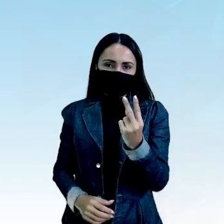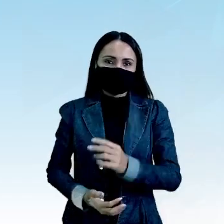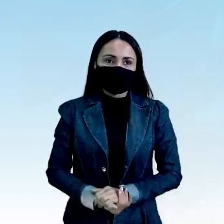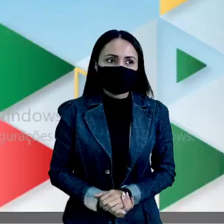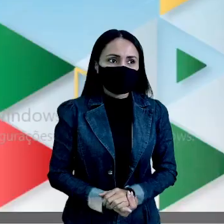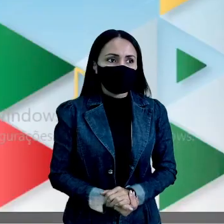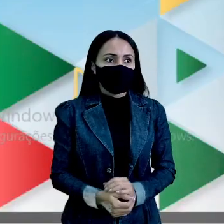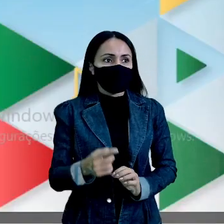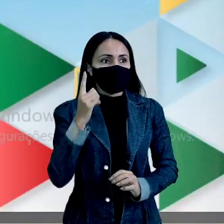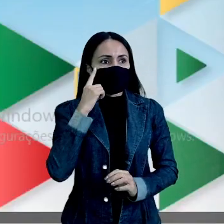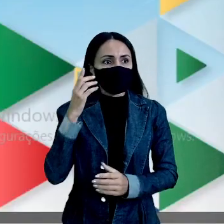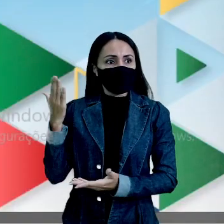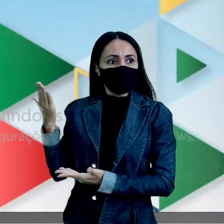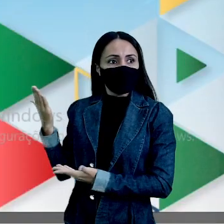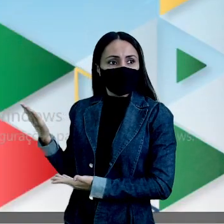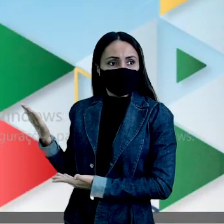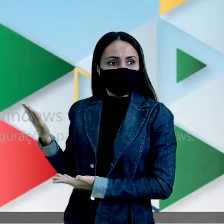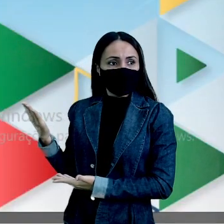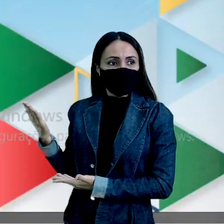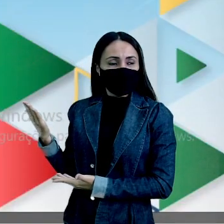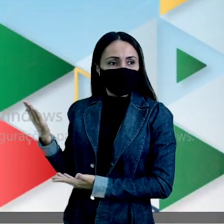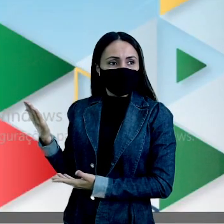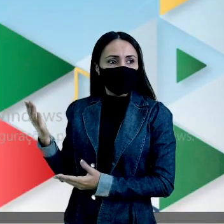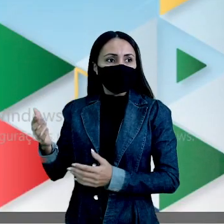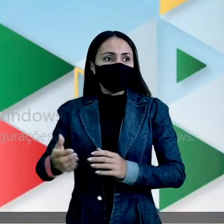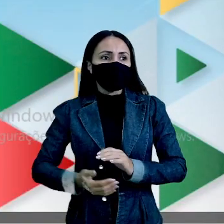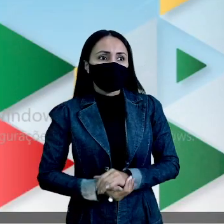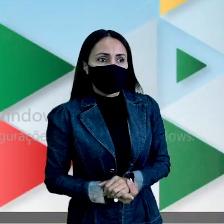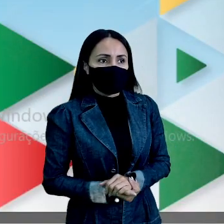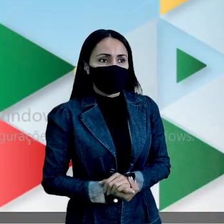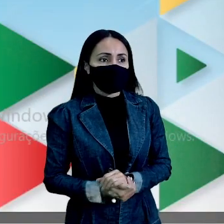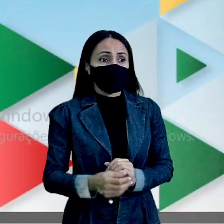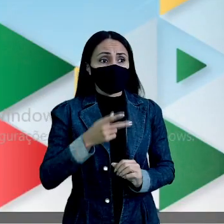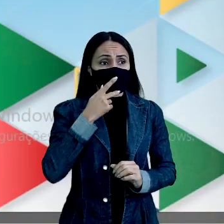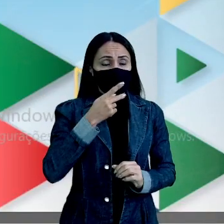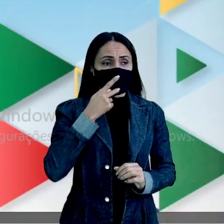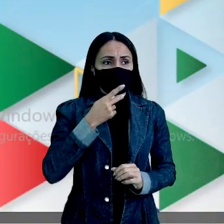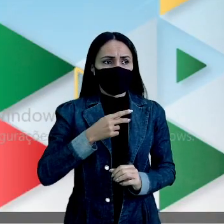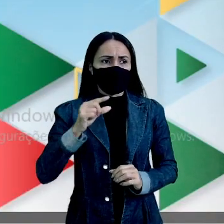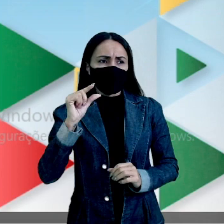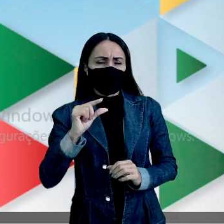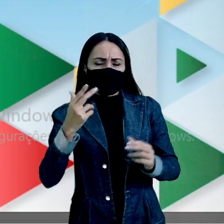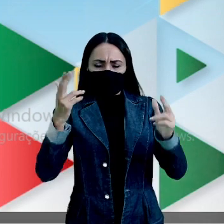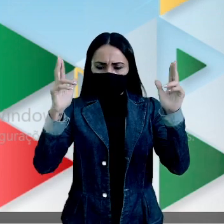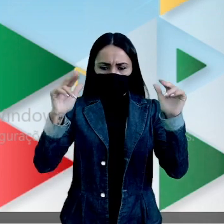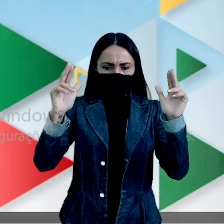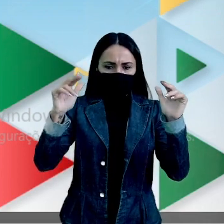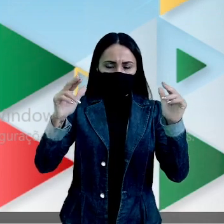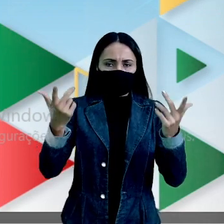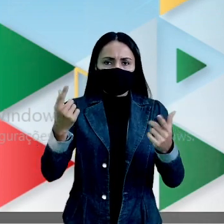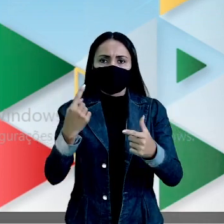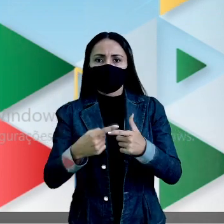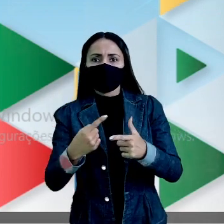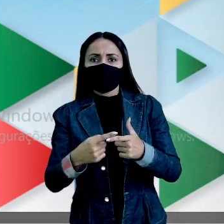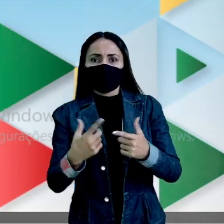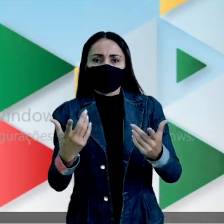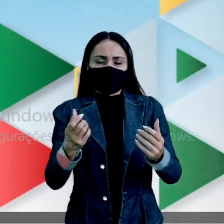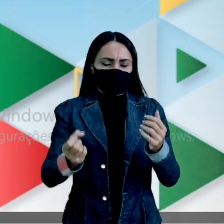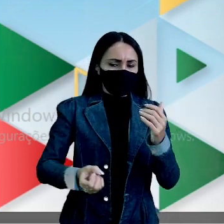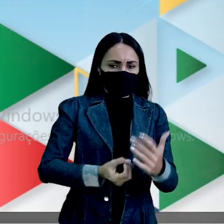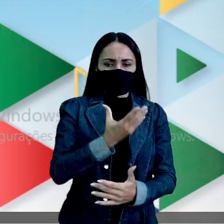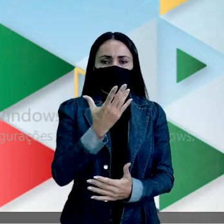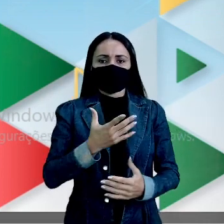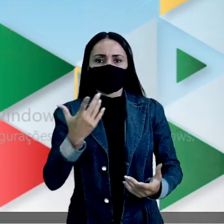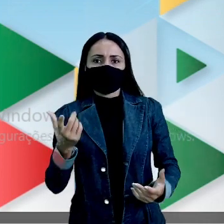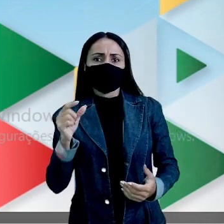mais uma vez, é o Homem da Meia-Noite. Vamos saber um pouco mais sobre porque o Homem da Meia-Noite, o que ele